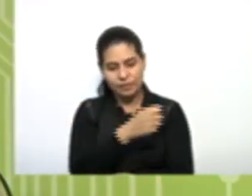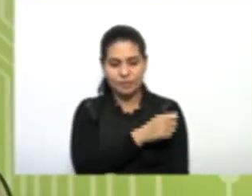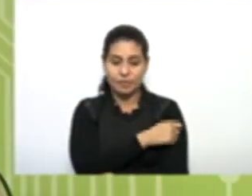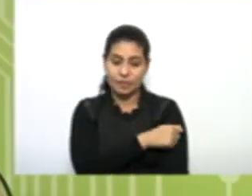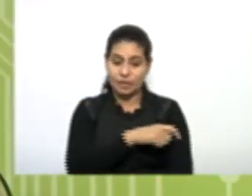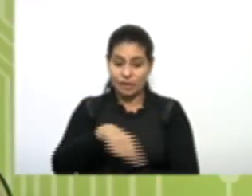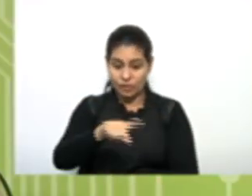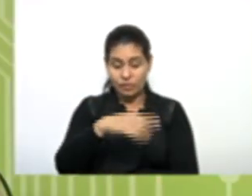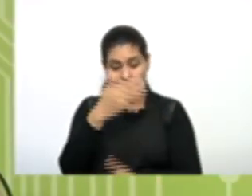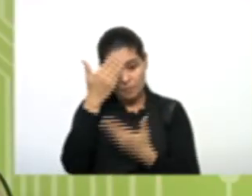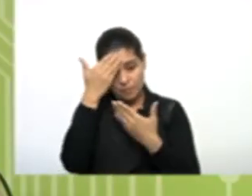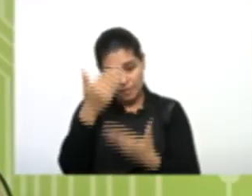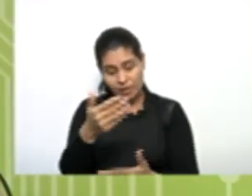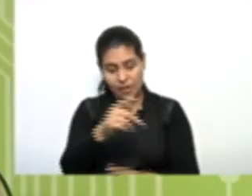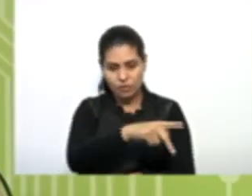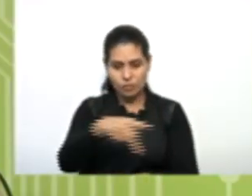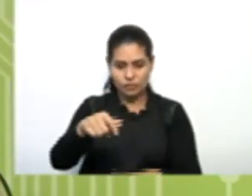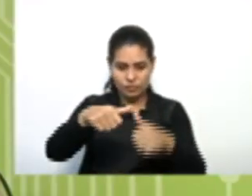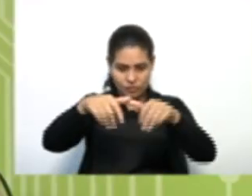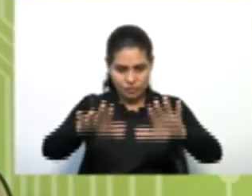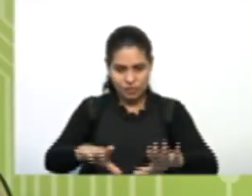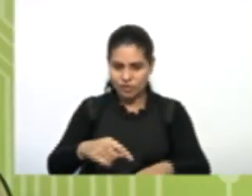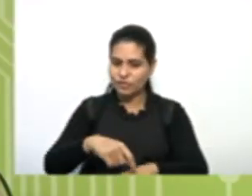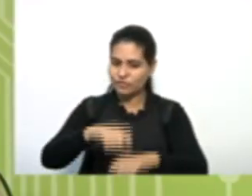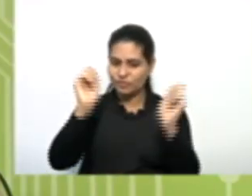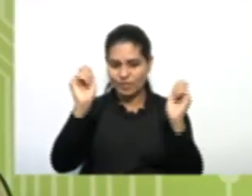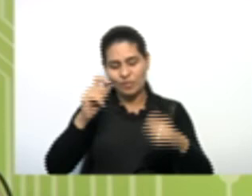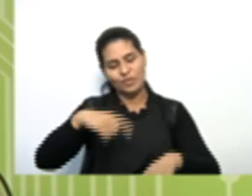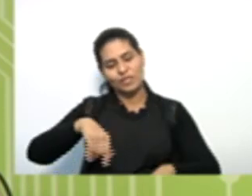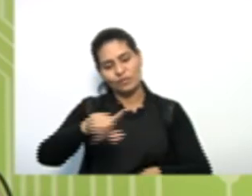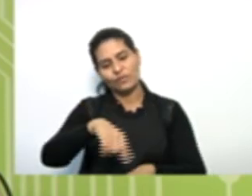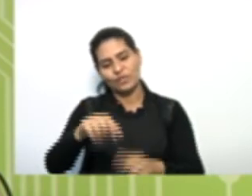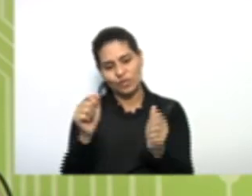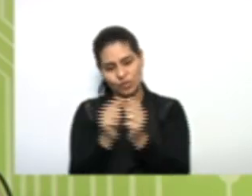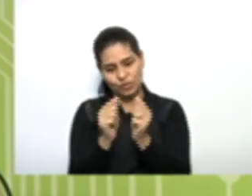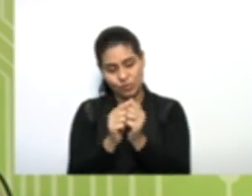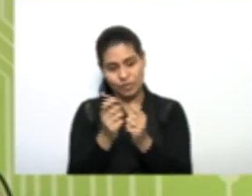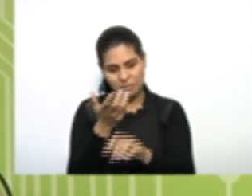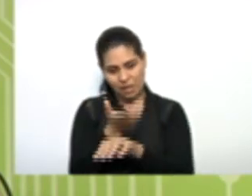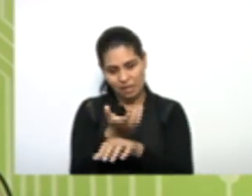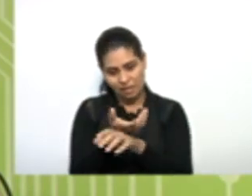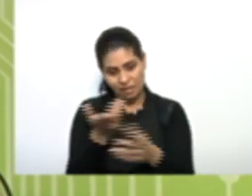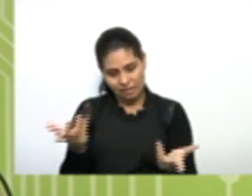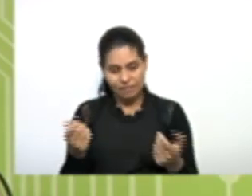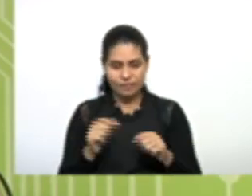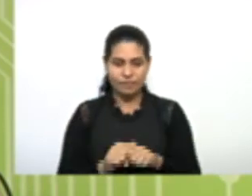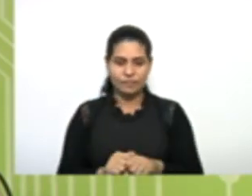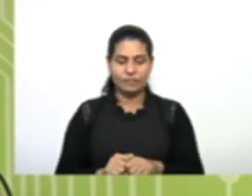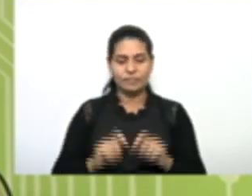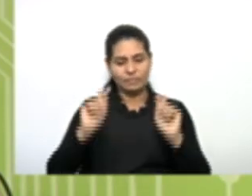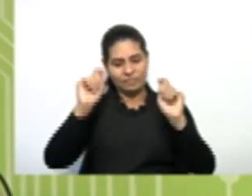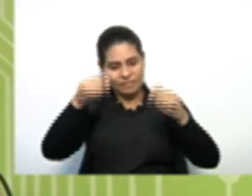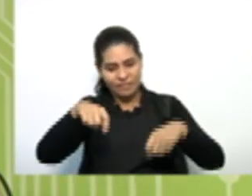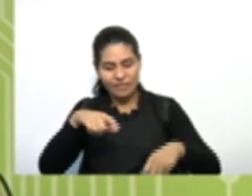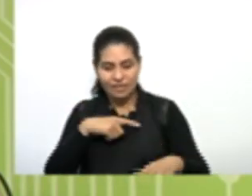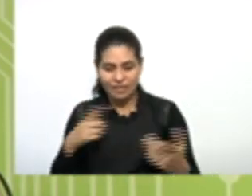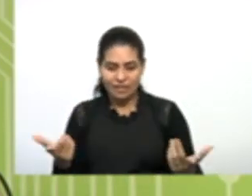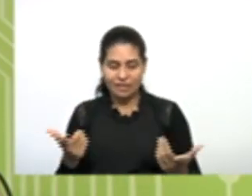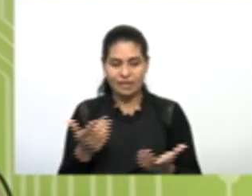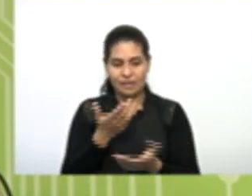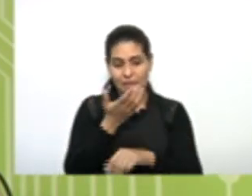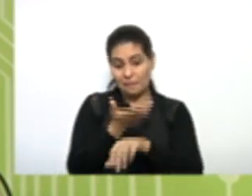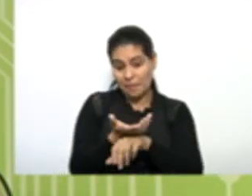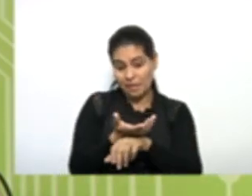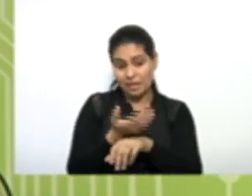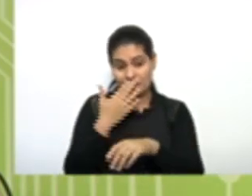professor presencial que está aí. Sem você não seria possível a gente realizar o nosso conteúdo, a nossa disciplina. A gente começa agora, então, essa disciplina